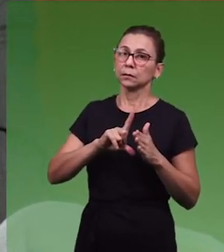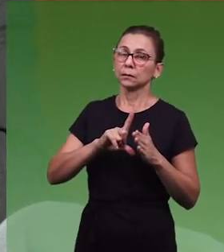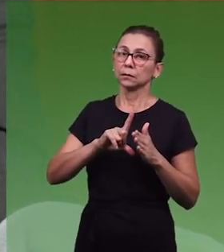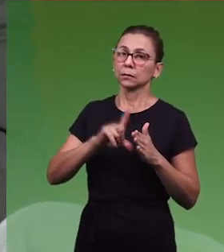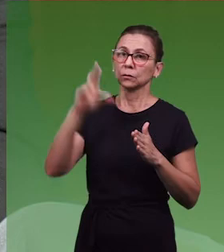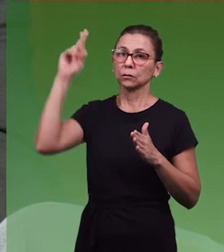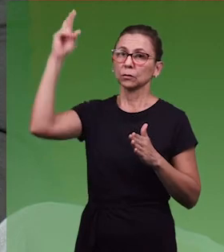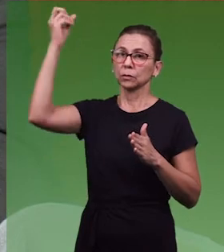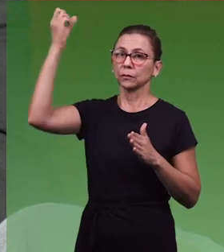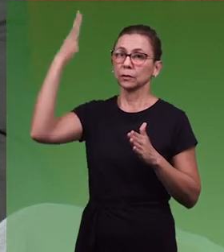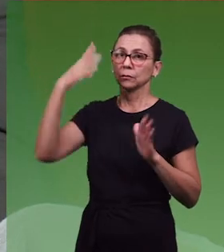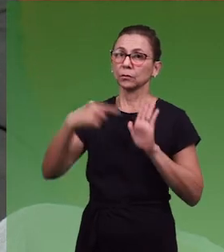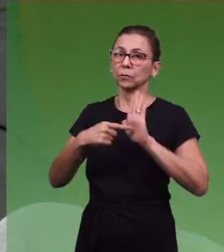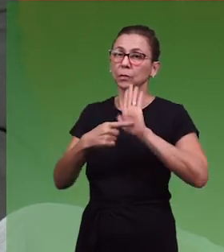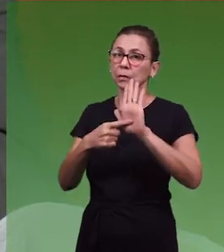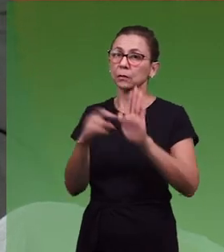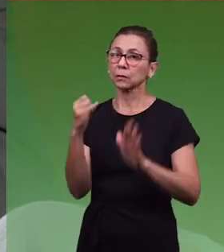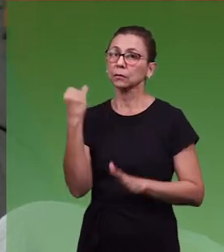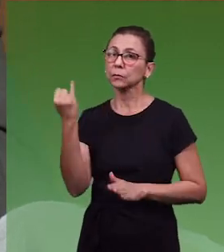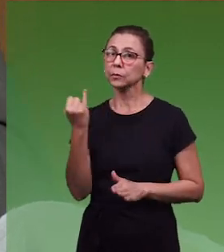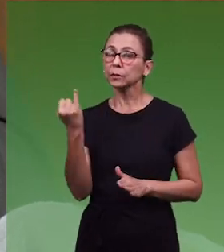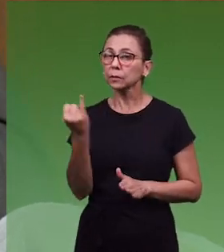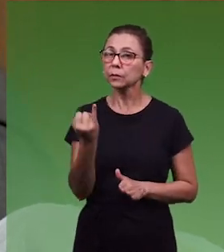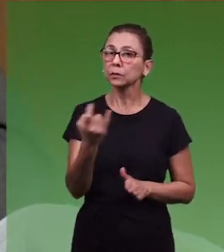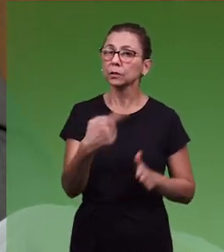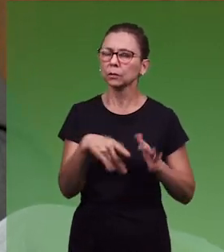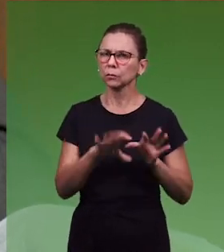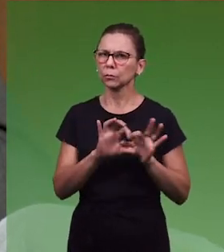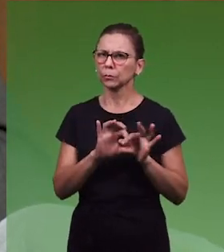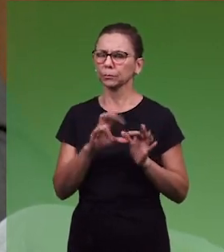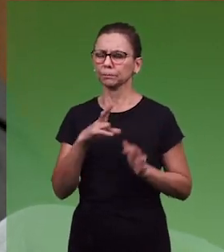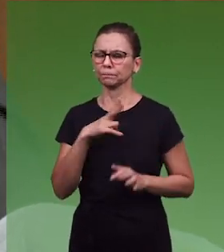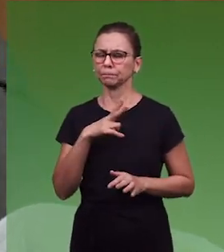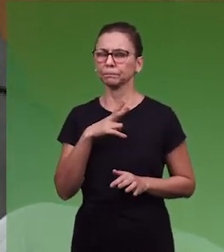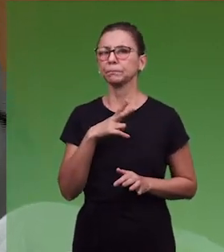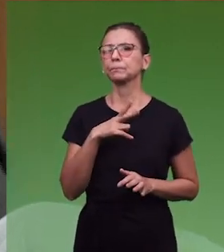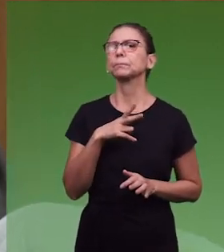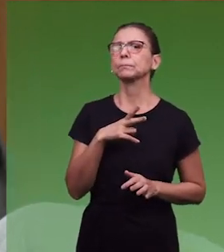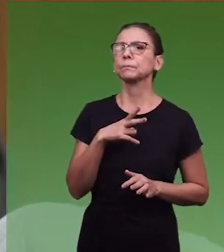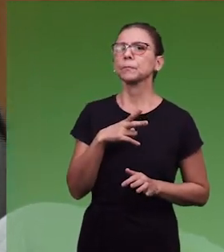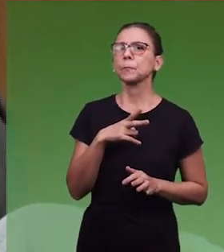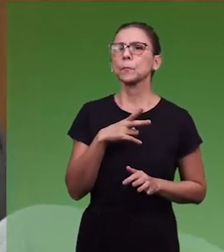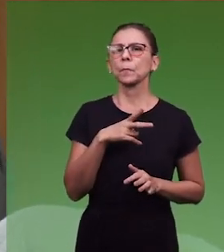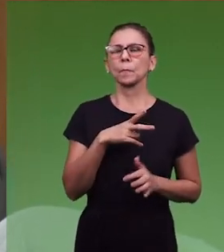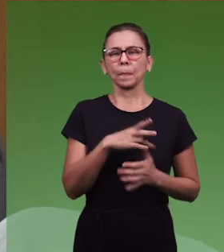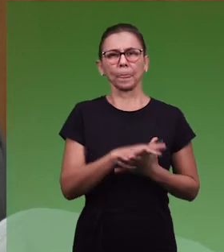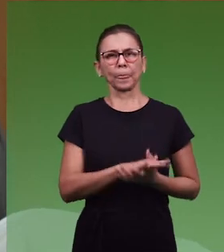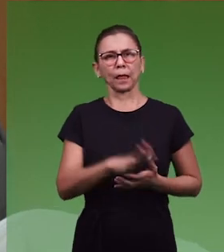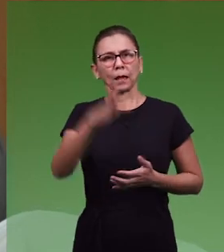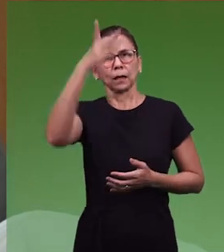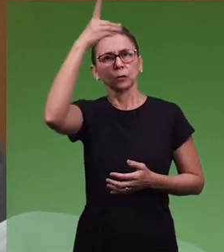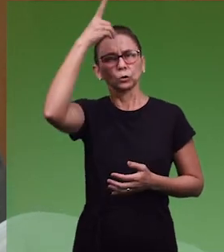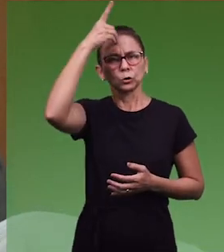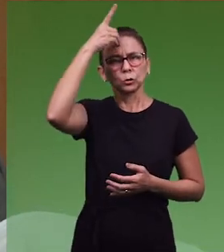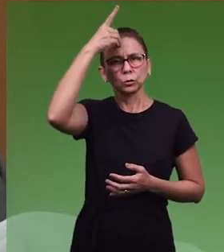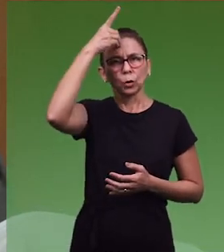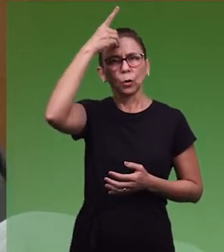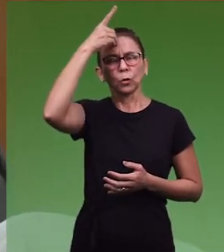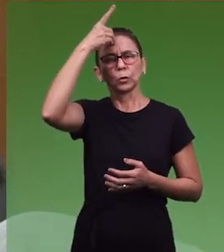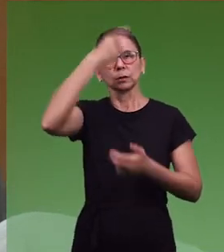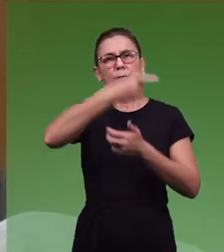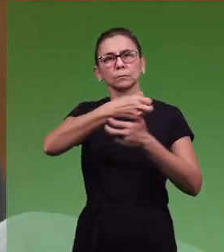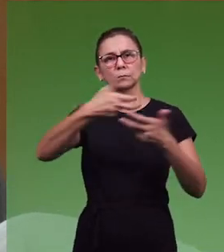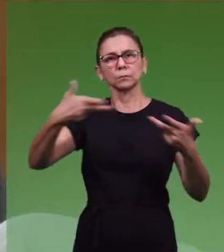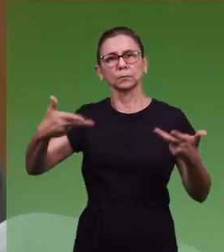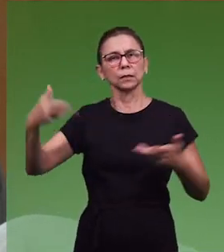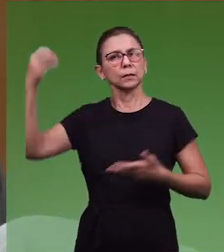foram buscadas no momento de comunhão pessoal do membro. E aquilo é colocado, os dons, as revelações,